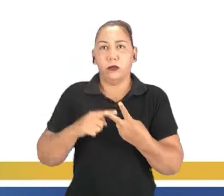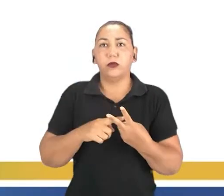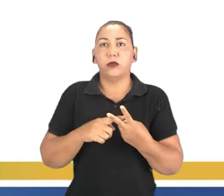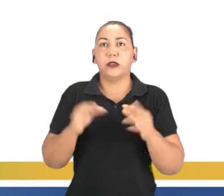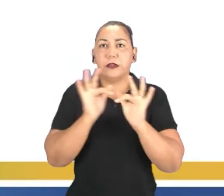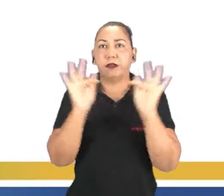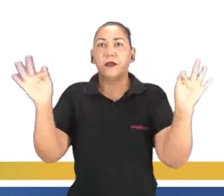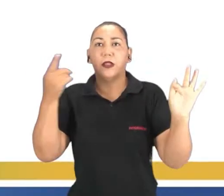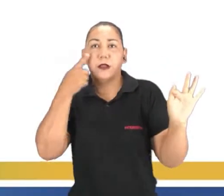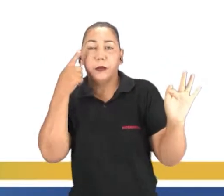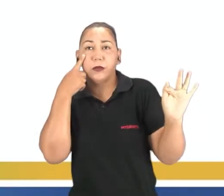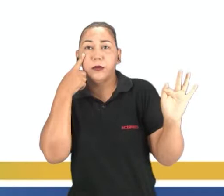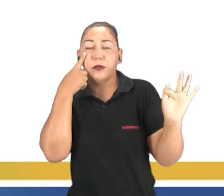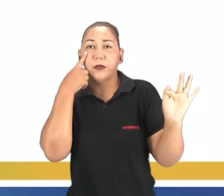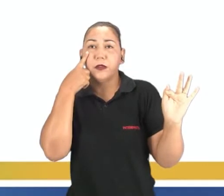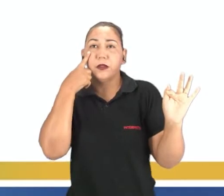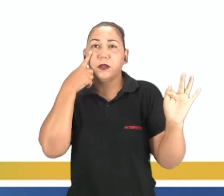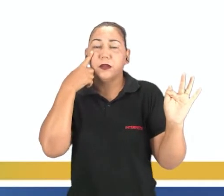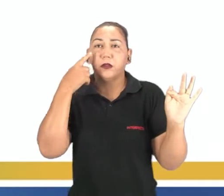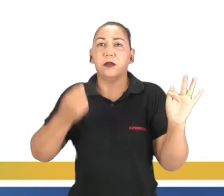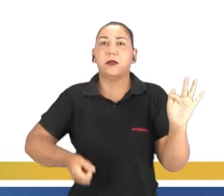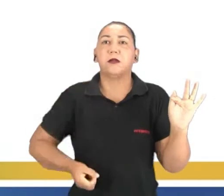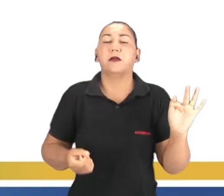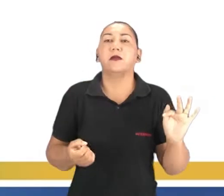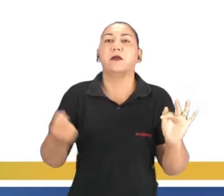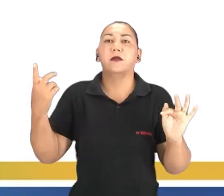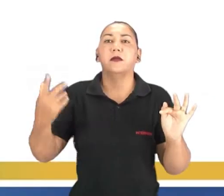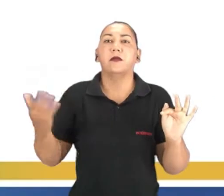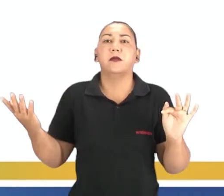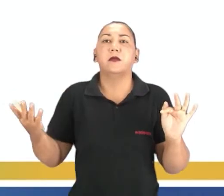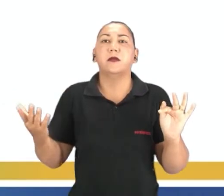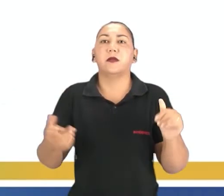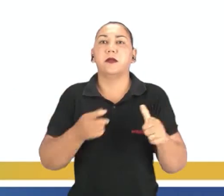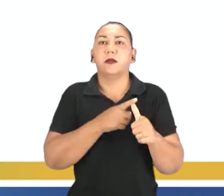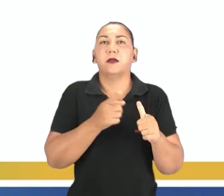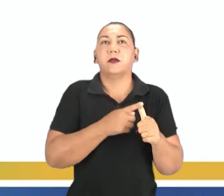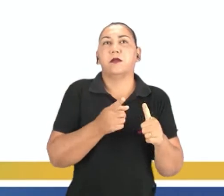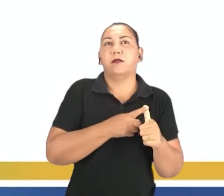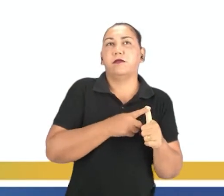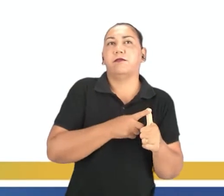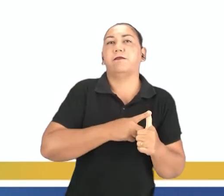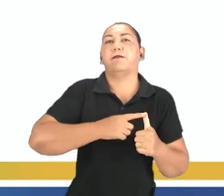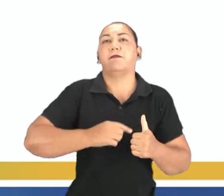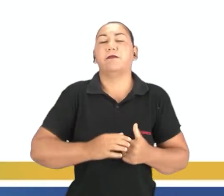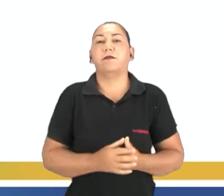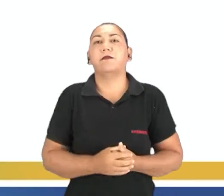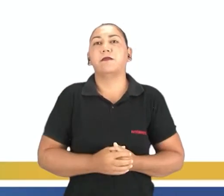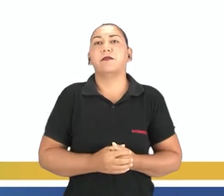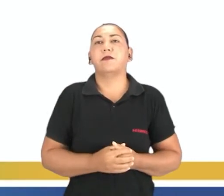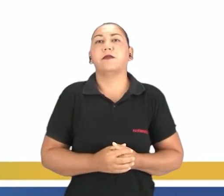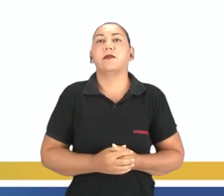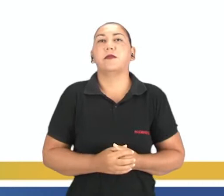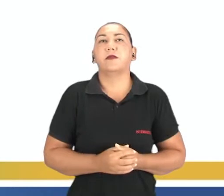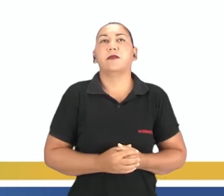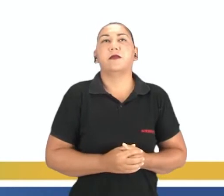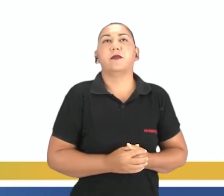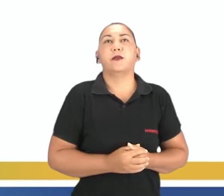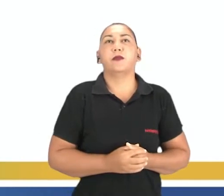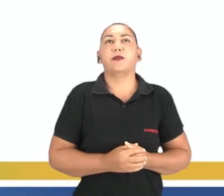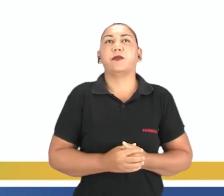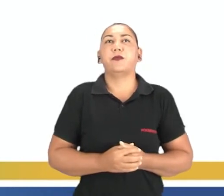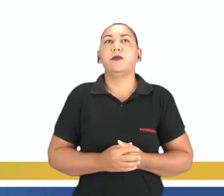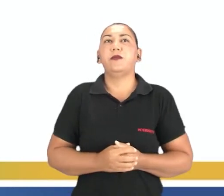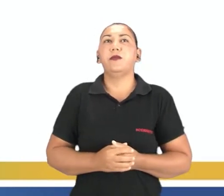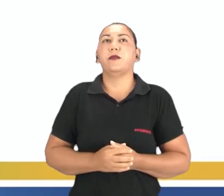para vocês observarem as que estão destacadas. Na primeira, listen to the story and answer the